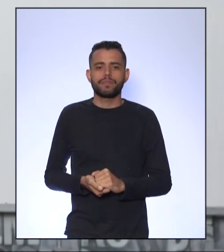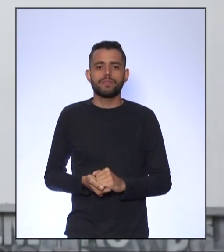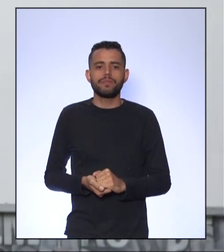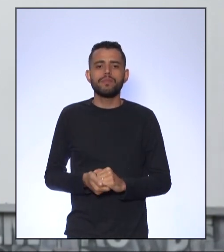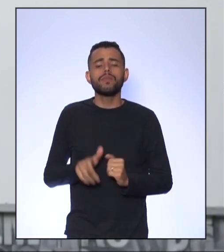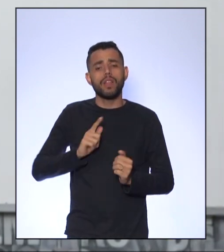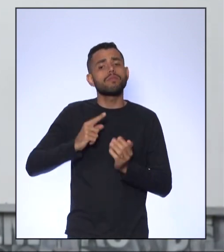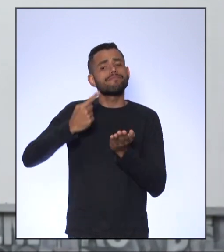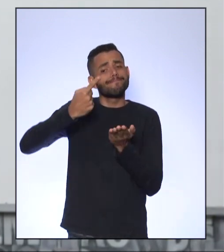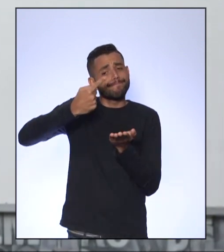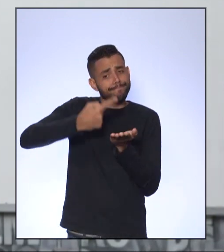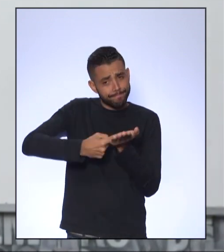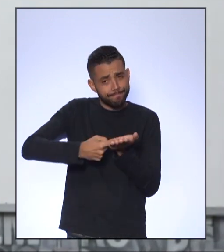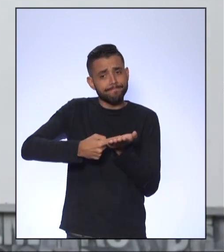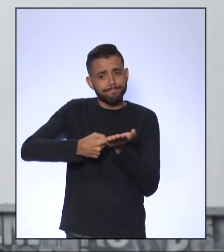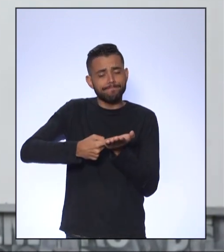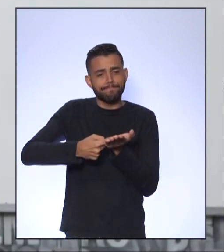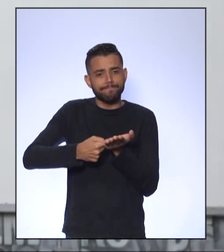aliança.